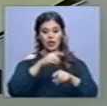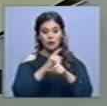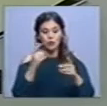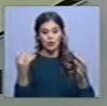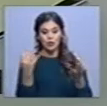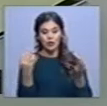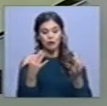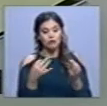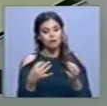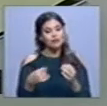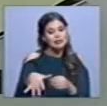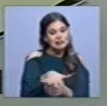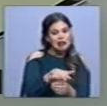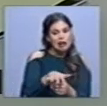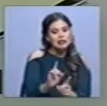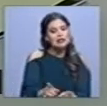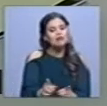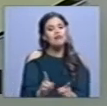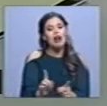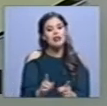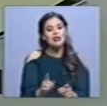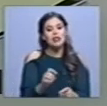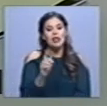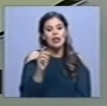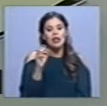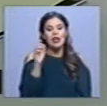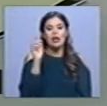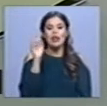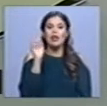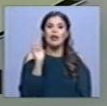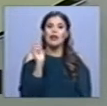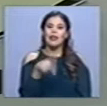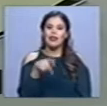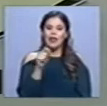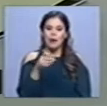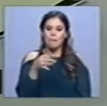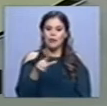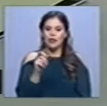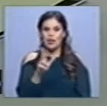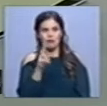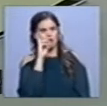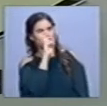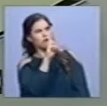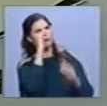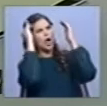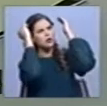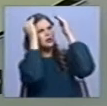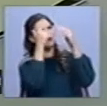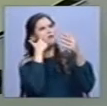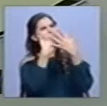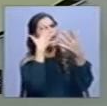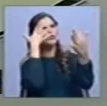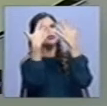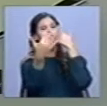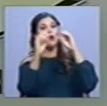ainda por cima numa altura em que Kepler detectou no céu um evento astronómico muito brilhante e ele diz que é aí que marca precisamente o